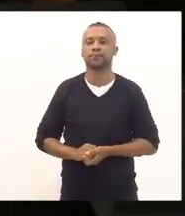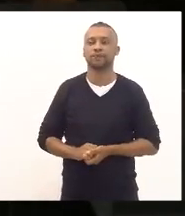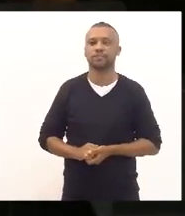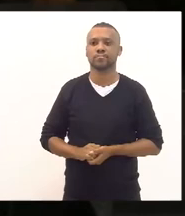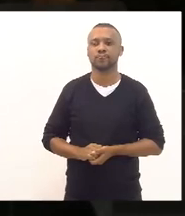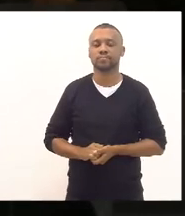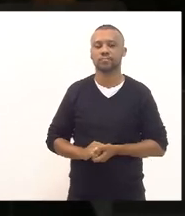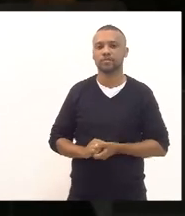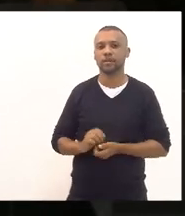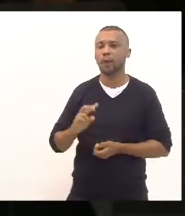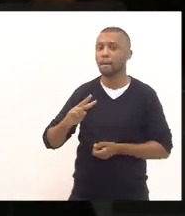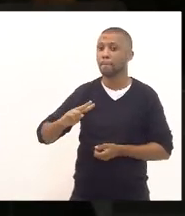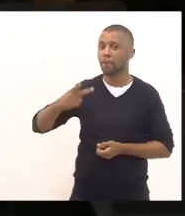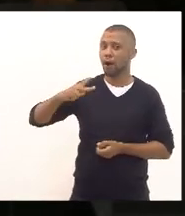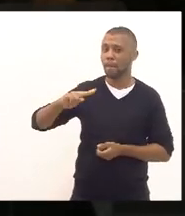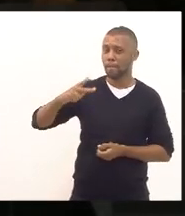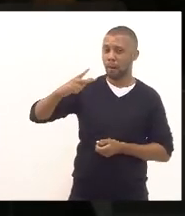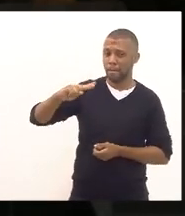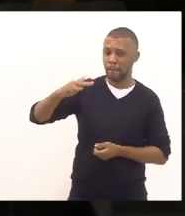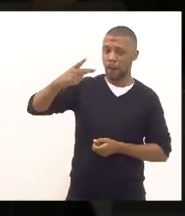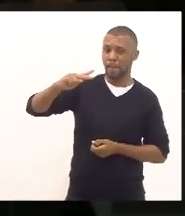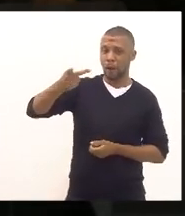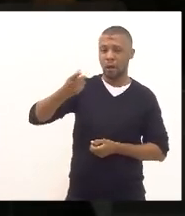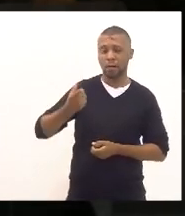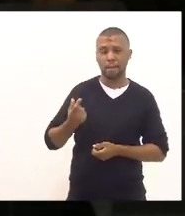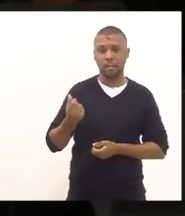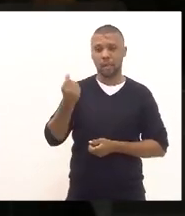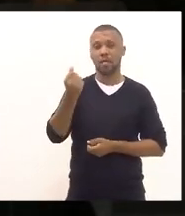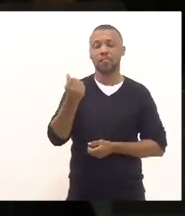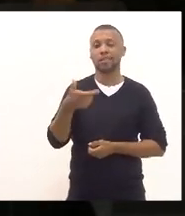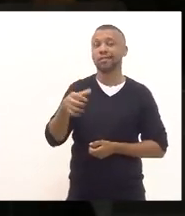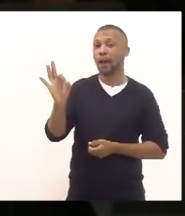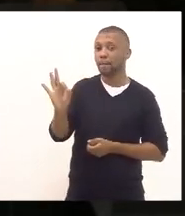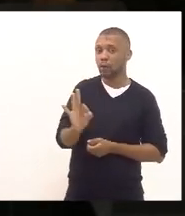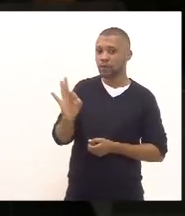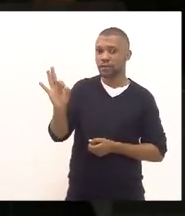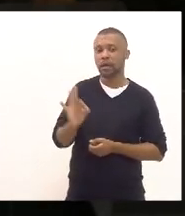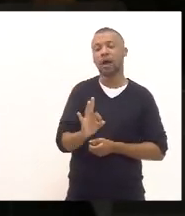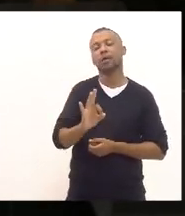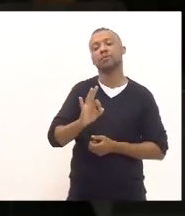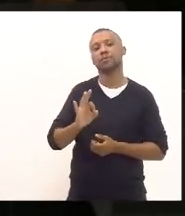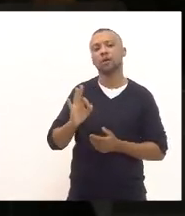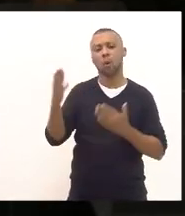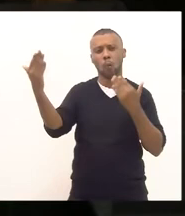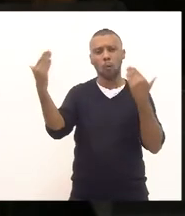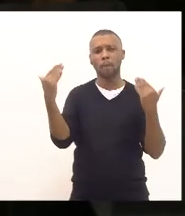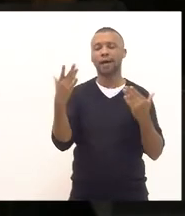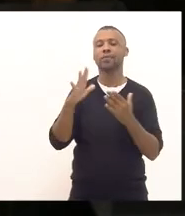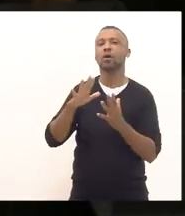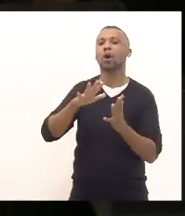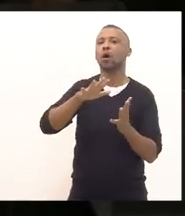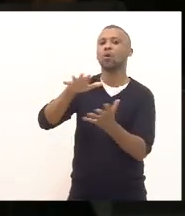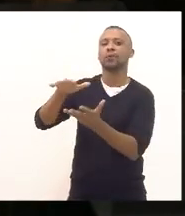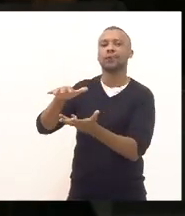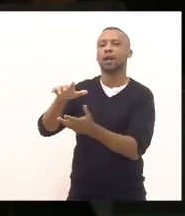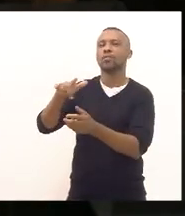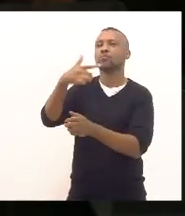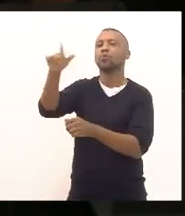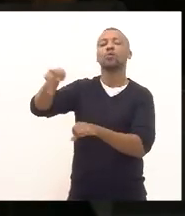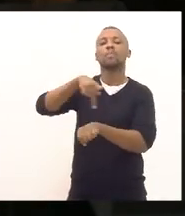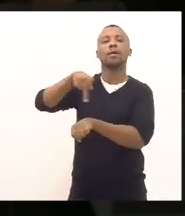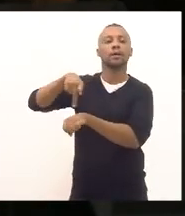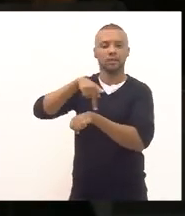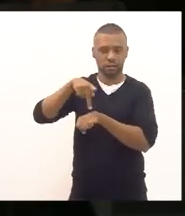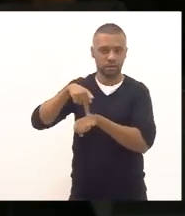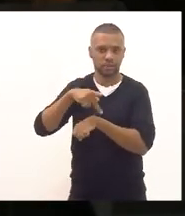e os aumentos de preços das commodities internacionais lembrando a vossa